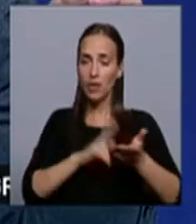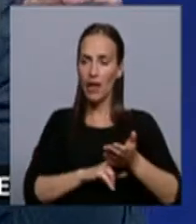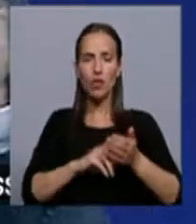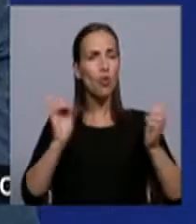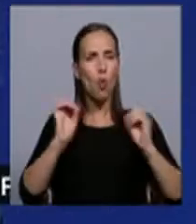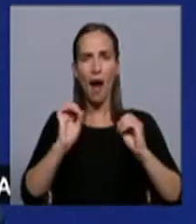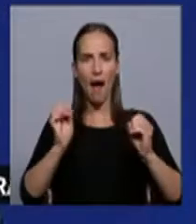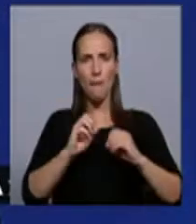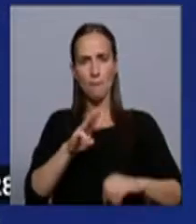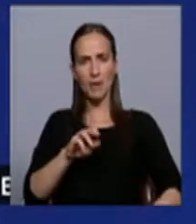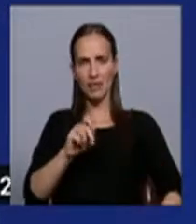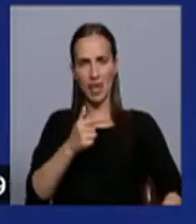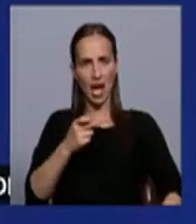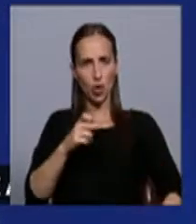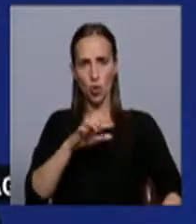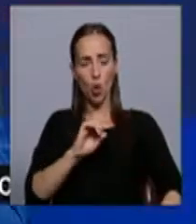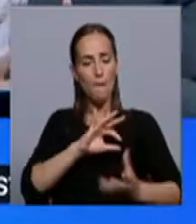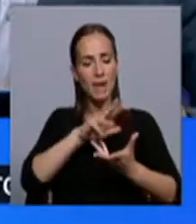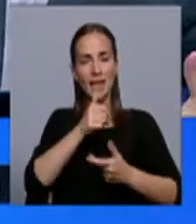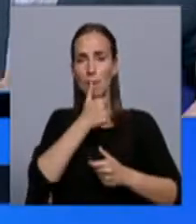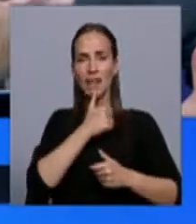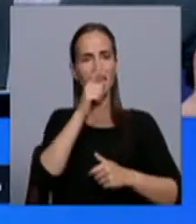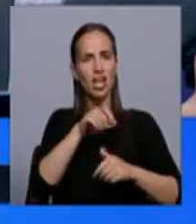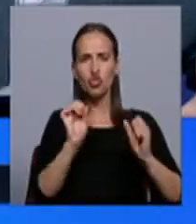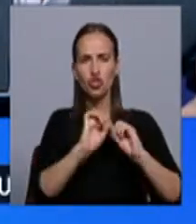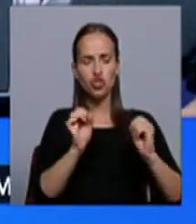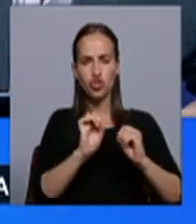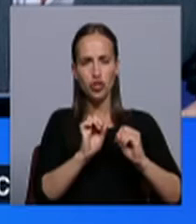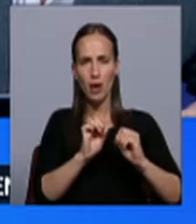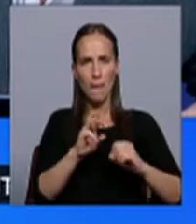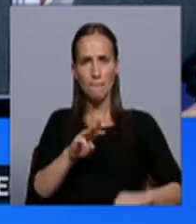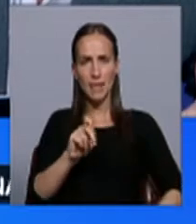fez. Pediu ao Curiosity para operar de dia. E, de